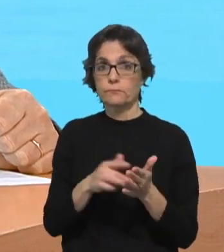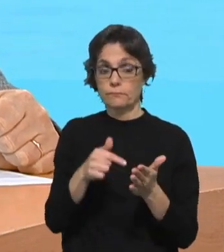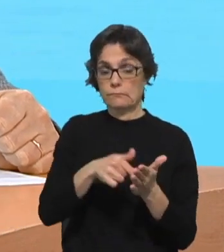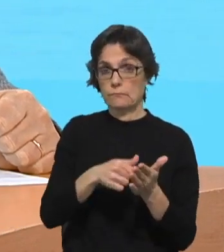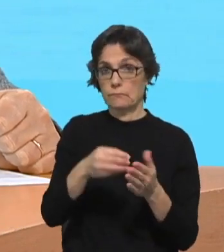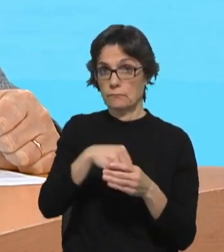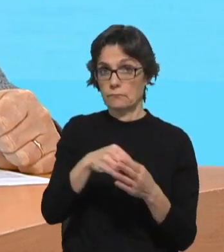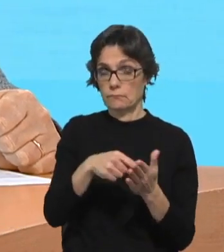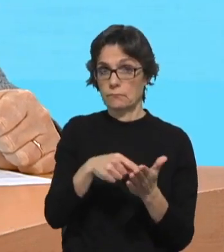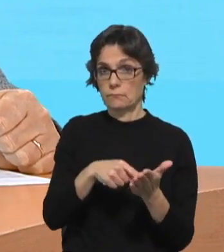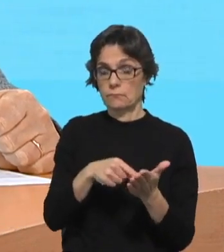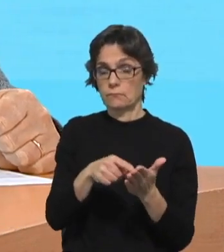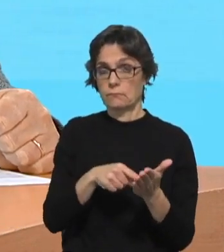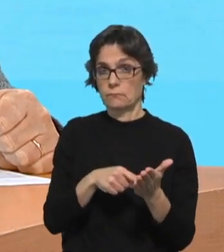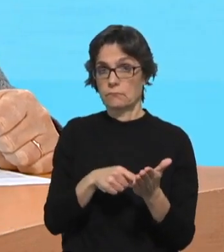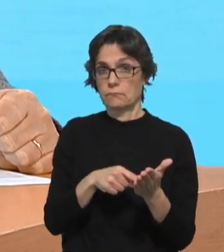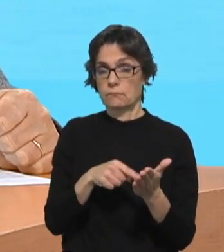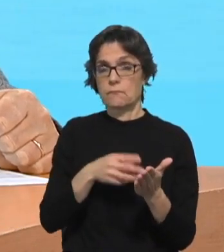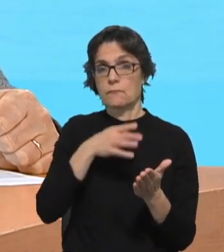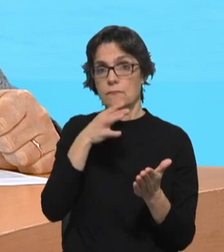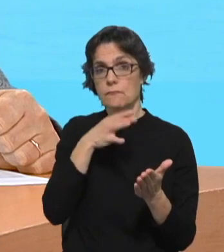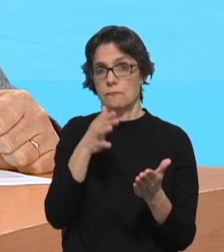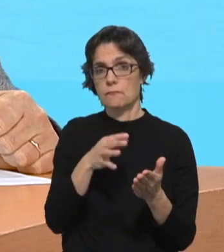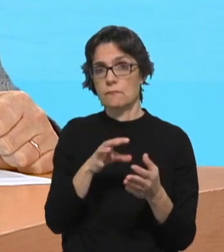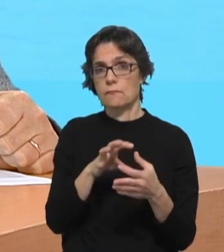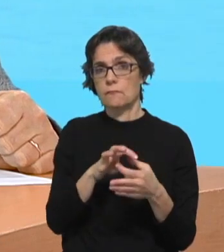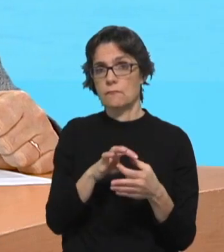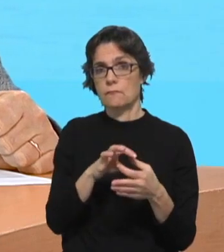por exemplo, a um facto que observamos.